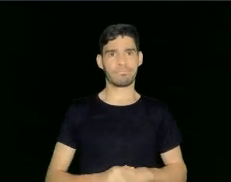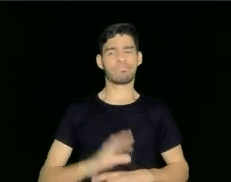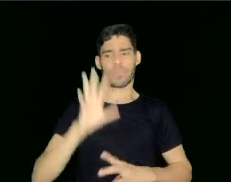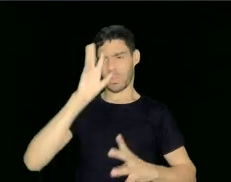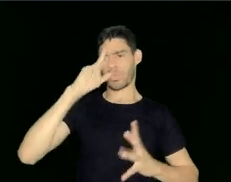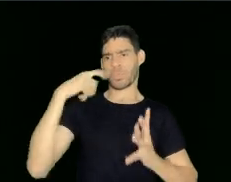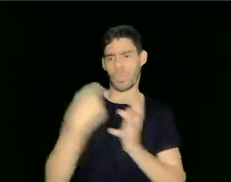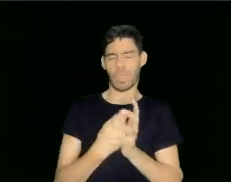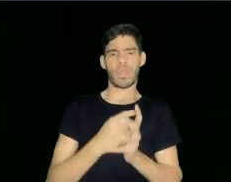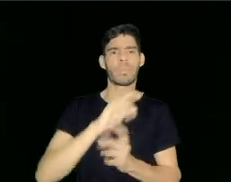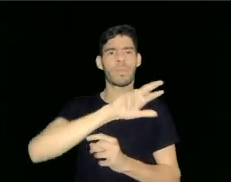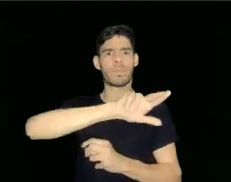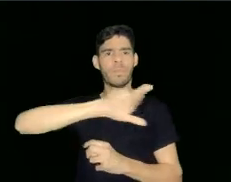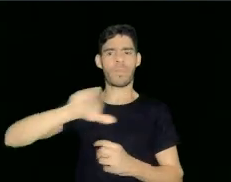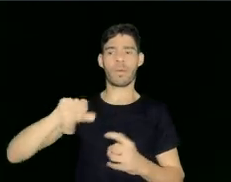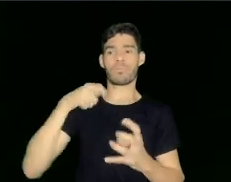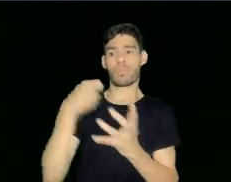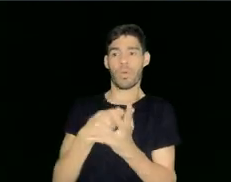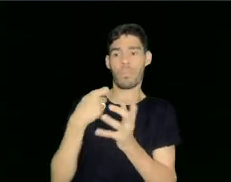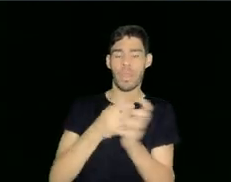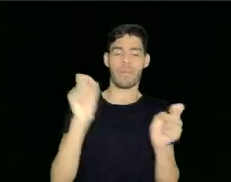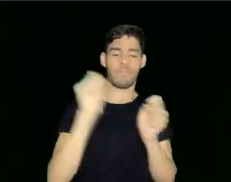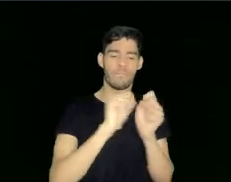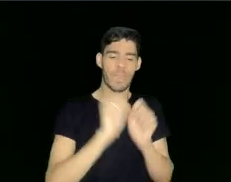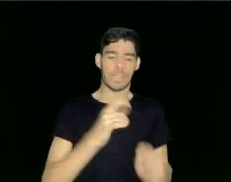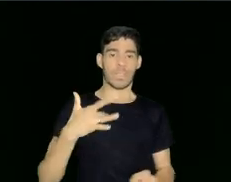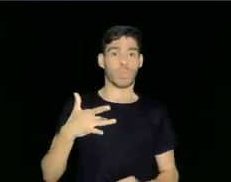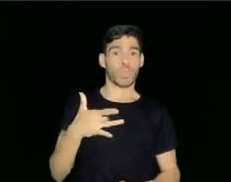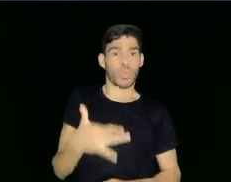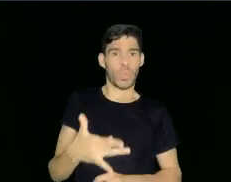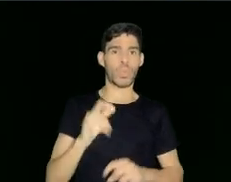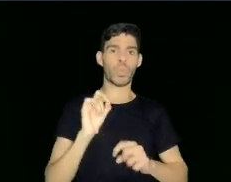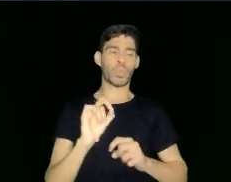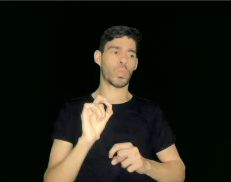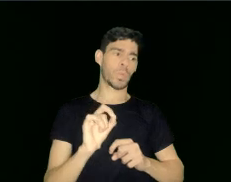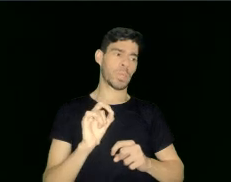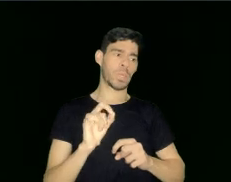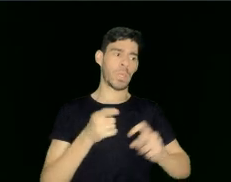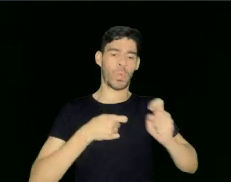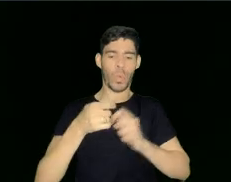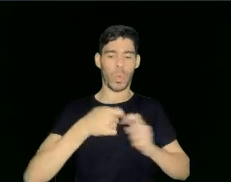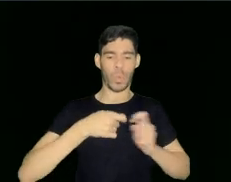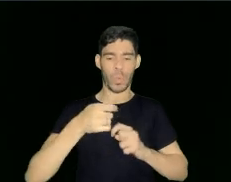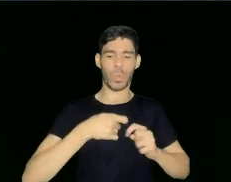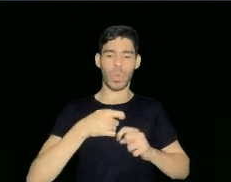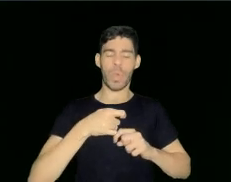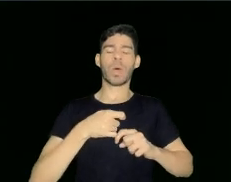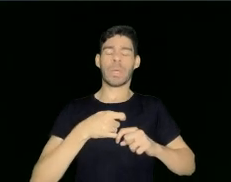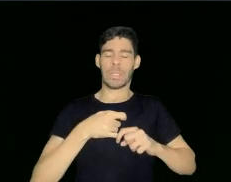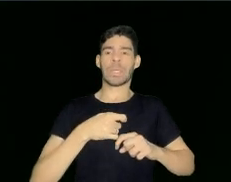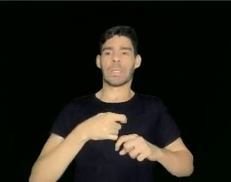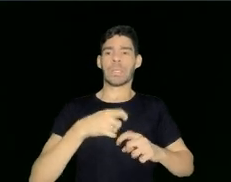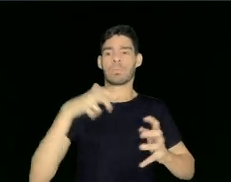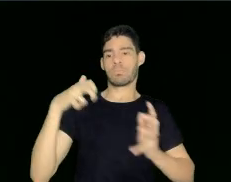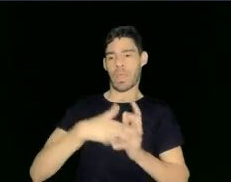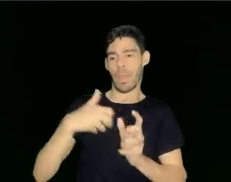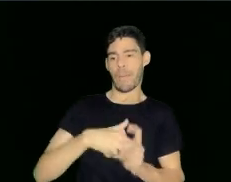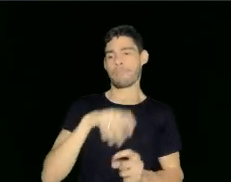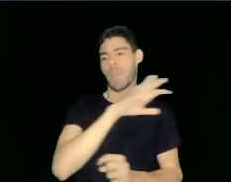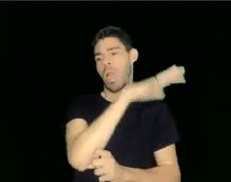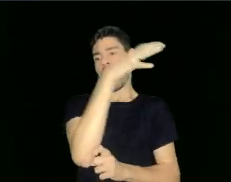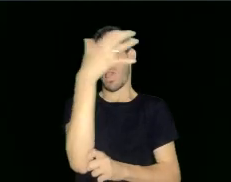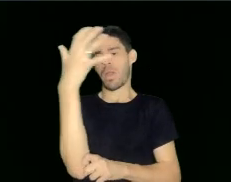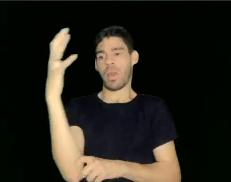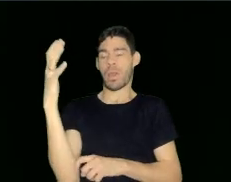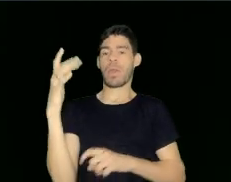povo brasileiro. Foram determinadas várias obrigações de fazer solidariamente em ações de comando e controle